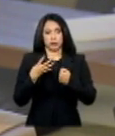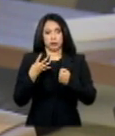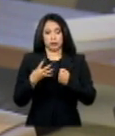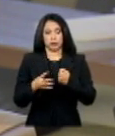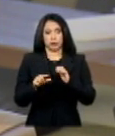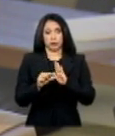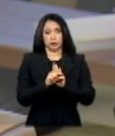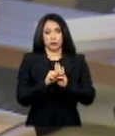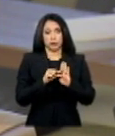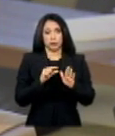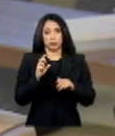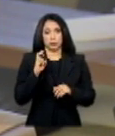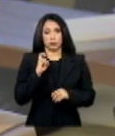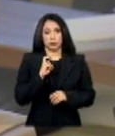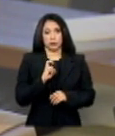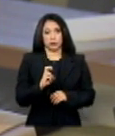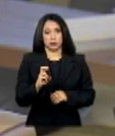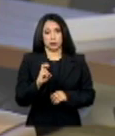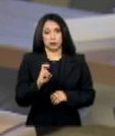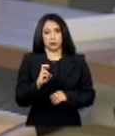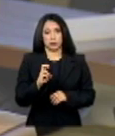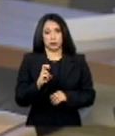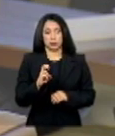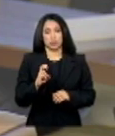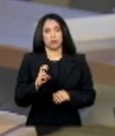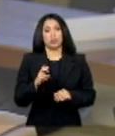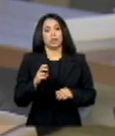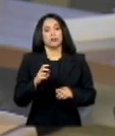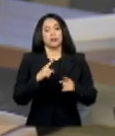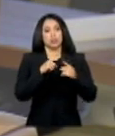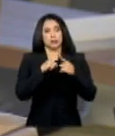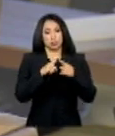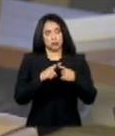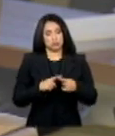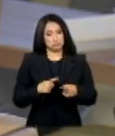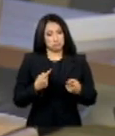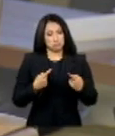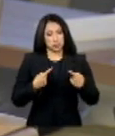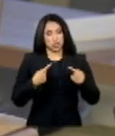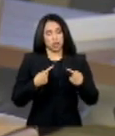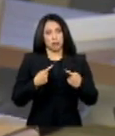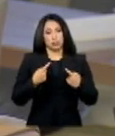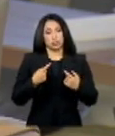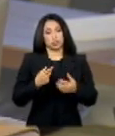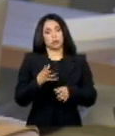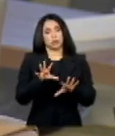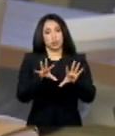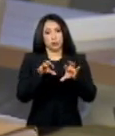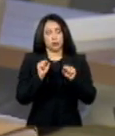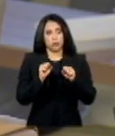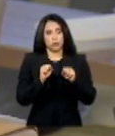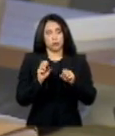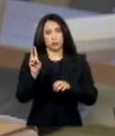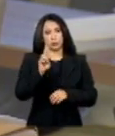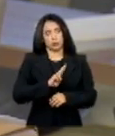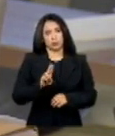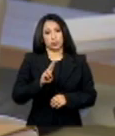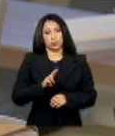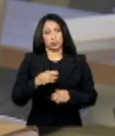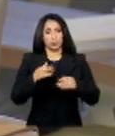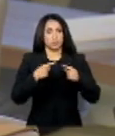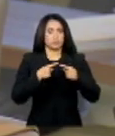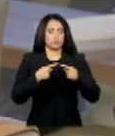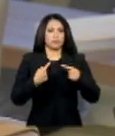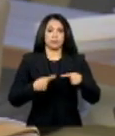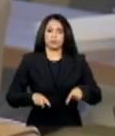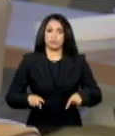admite a competência concorrente sobre consumo e portanto julgar improcedente a